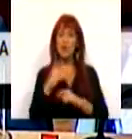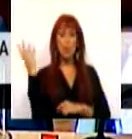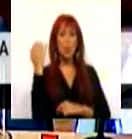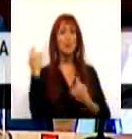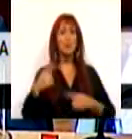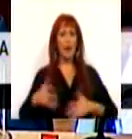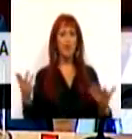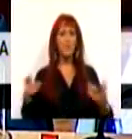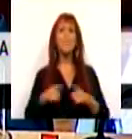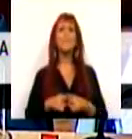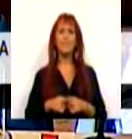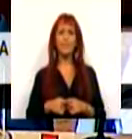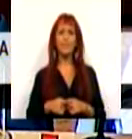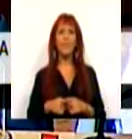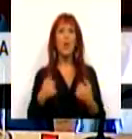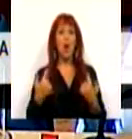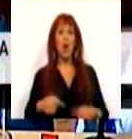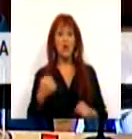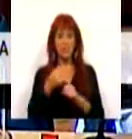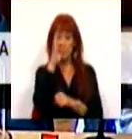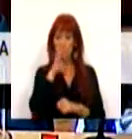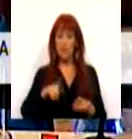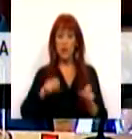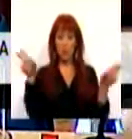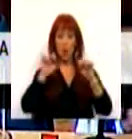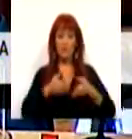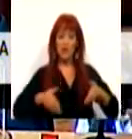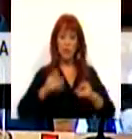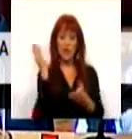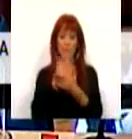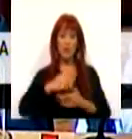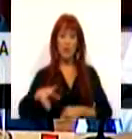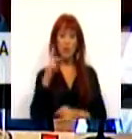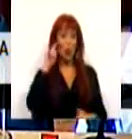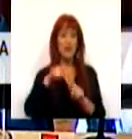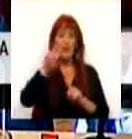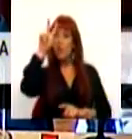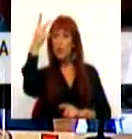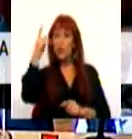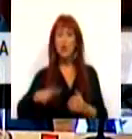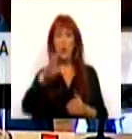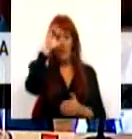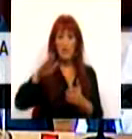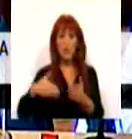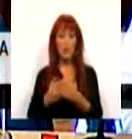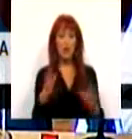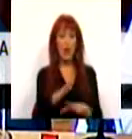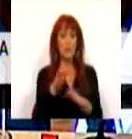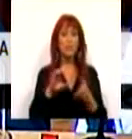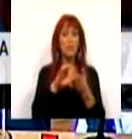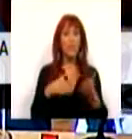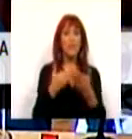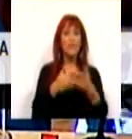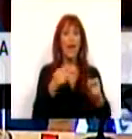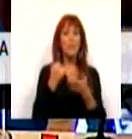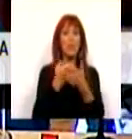culturais. Estamos a operacionalizar a nova estratégia a partir dos dois objetivos propostos pelo Governo, o aumento da dotação financeira